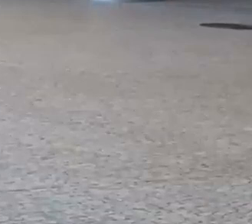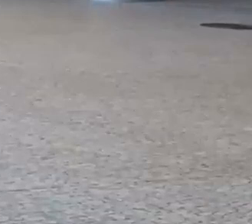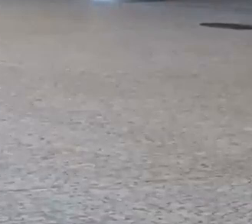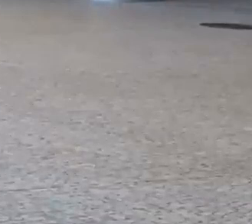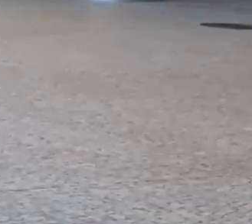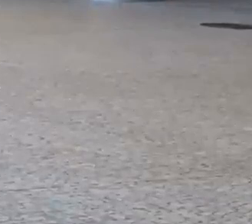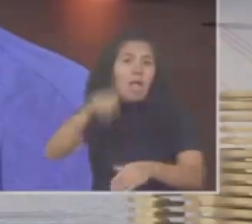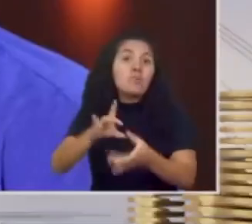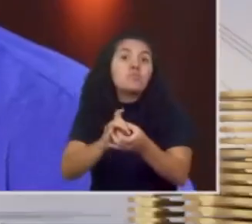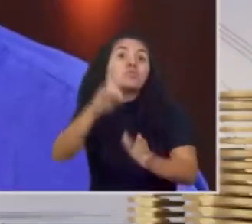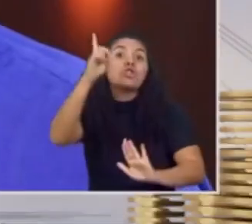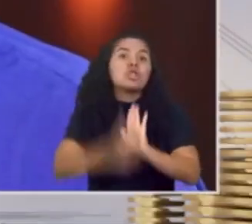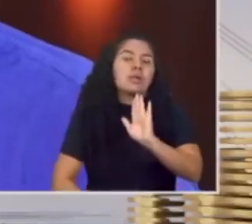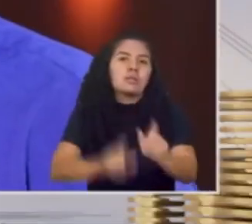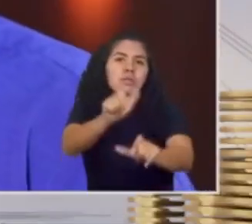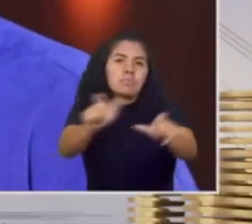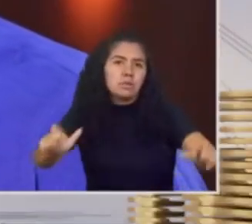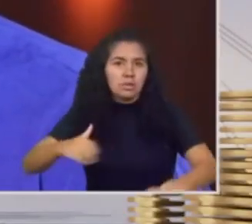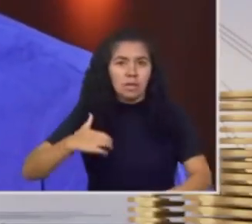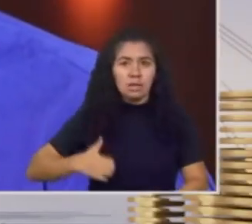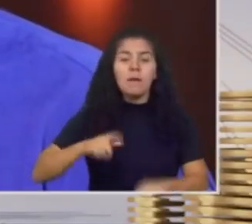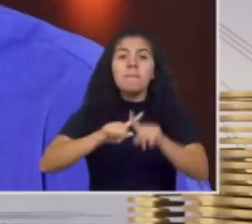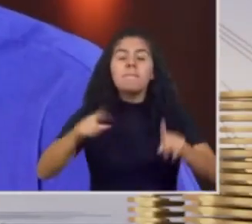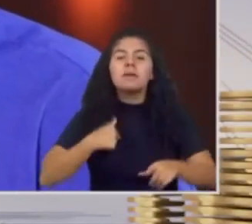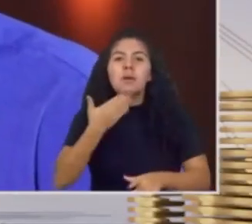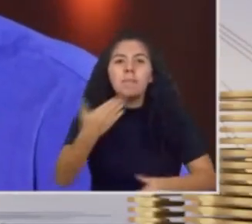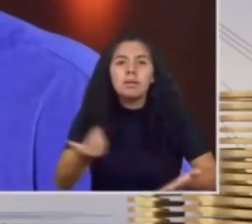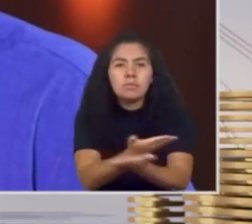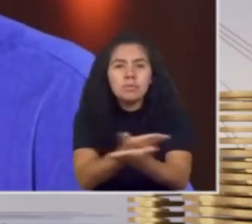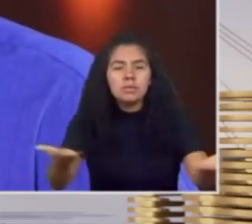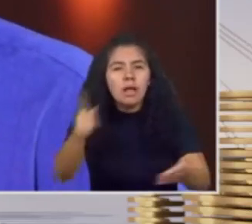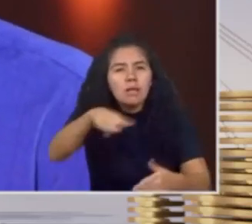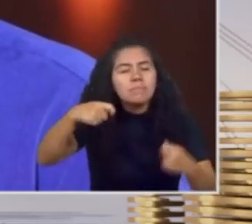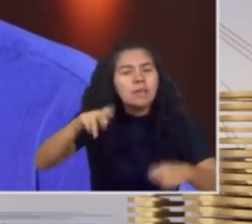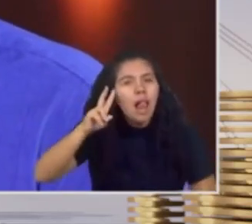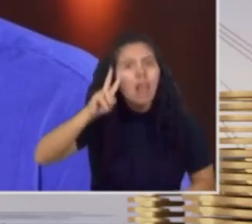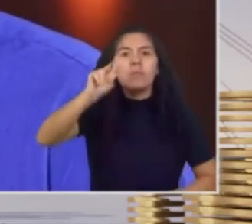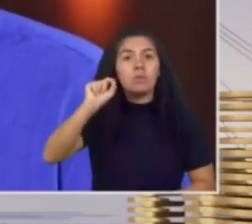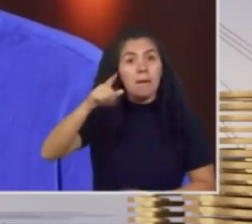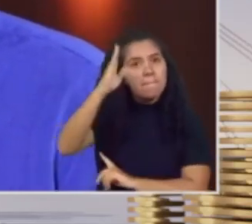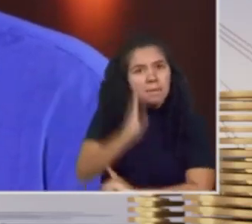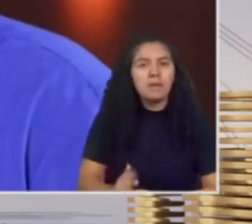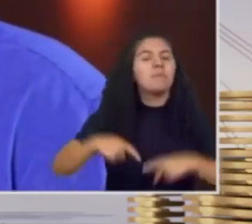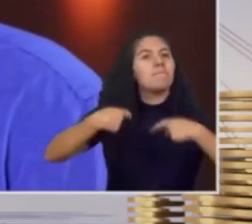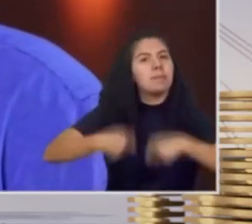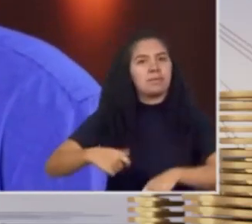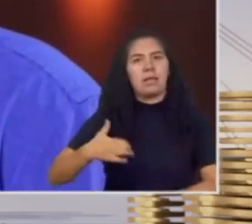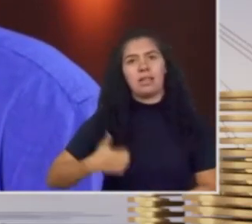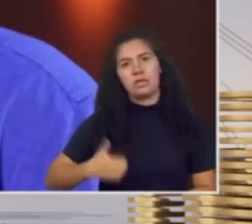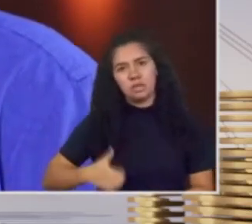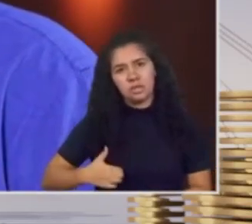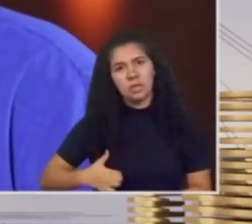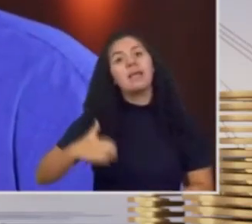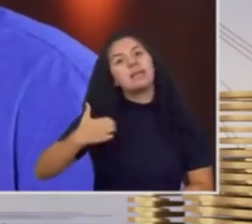mas praticamente pediu voto para o candidato governista, Sérgio Massa, que está disputando as eleições do próximo domingo